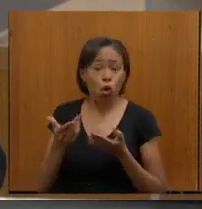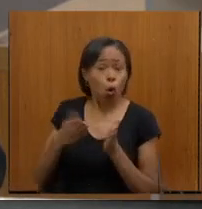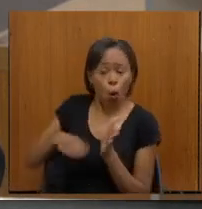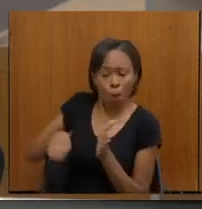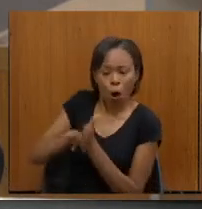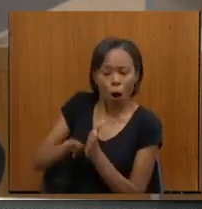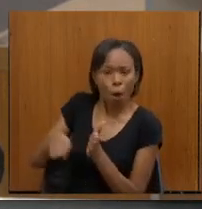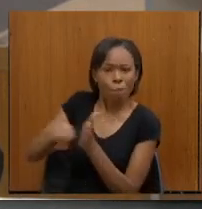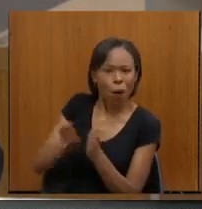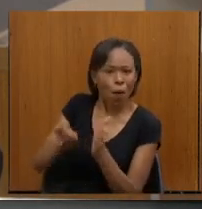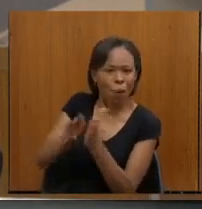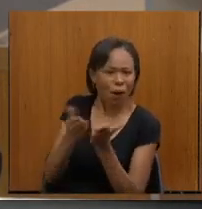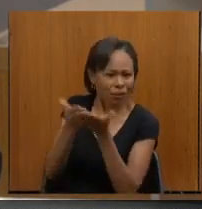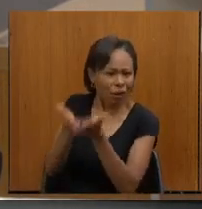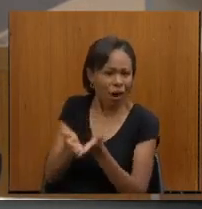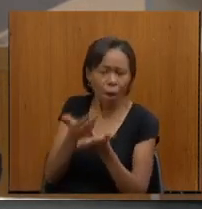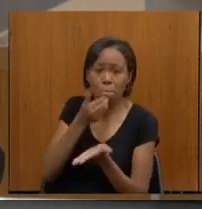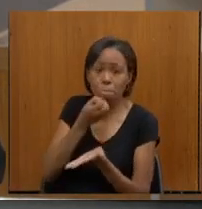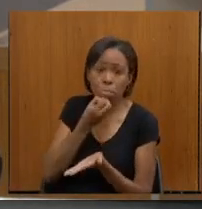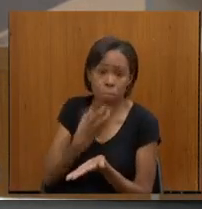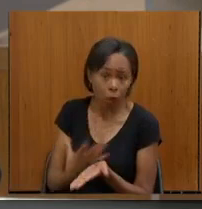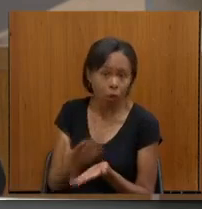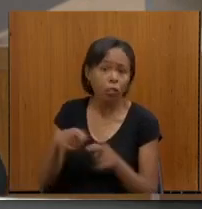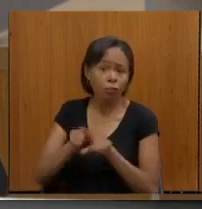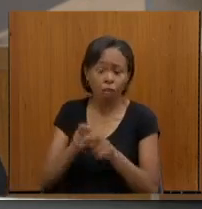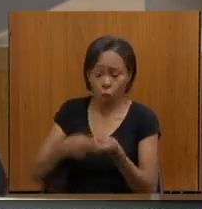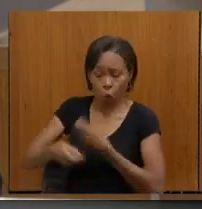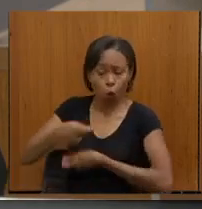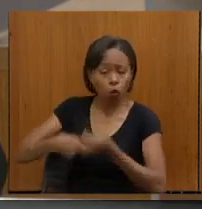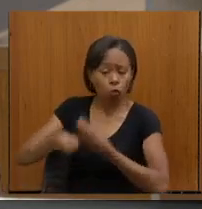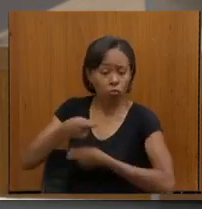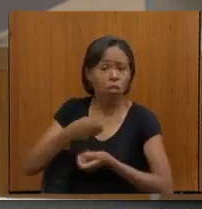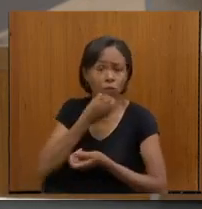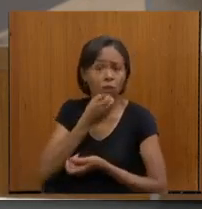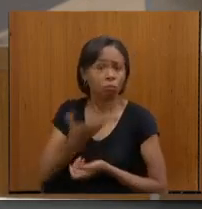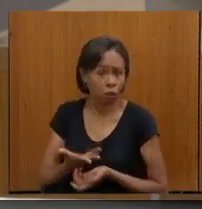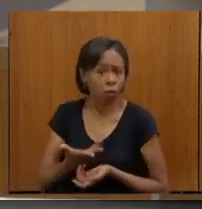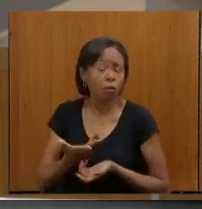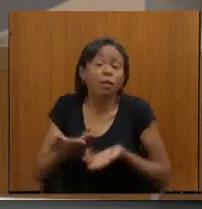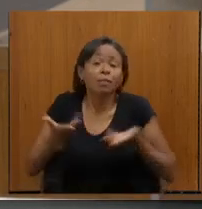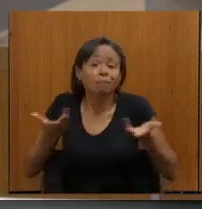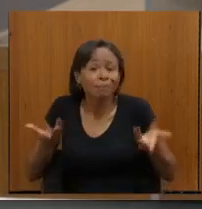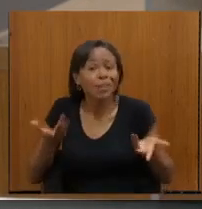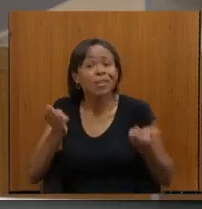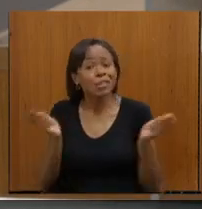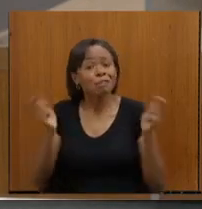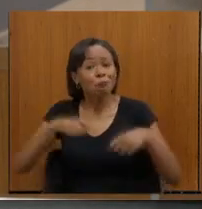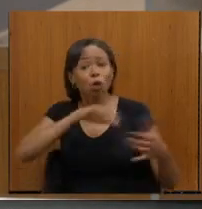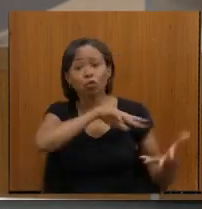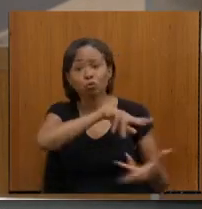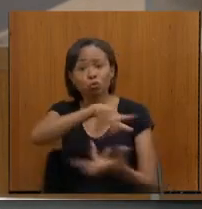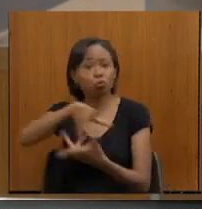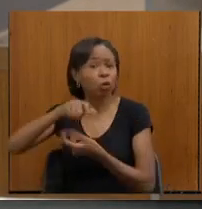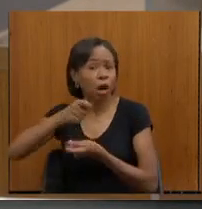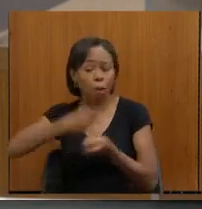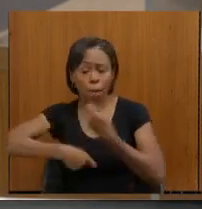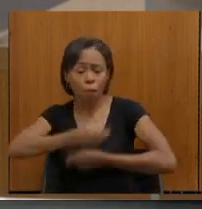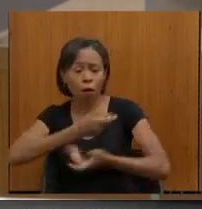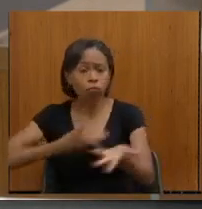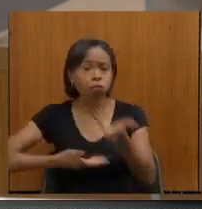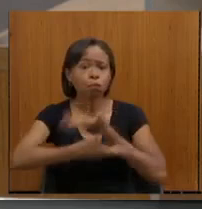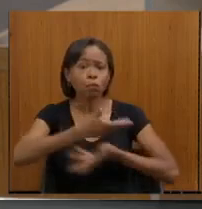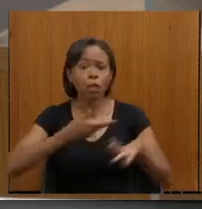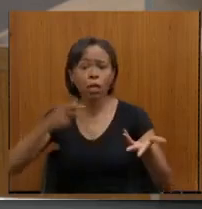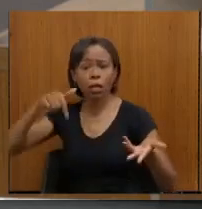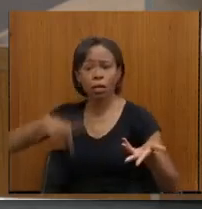capaz de absorver é a produção de hidrogênio Então por que Não por que não entrarmos nesse negócio em nível global e transformar o